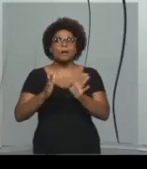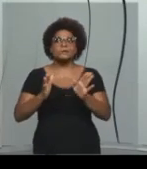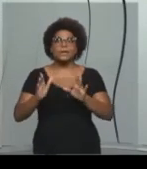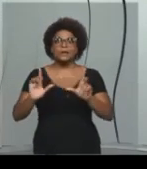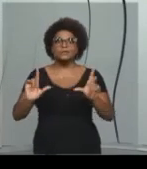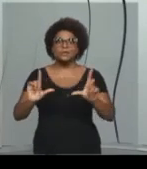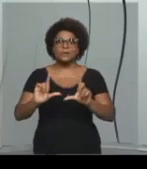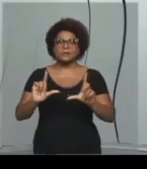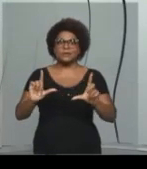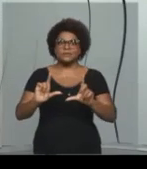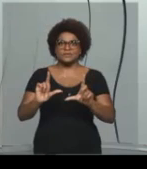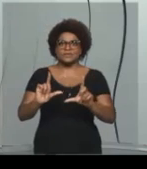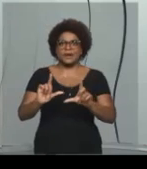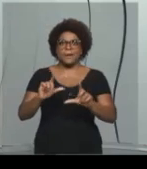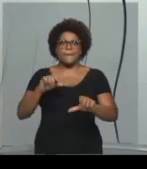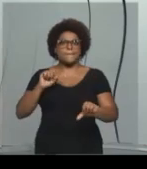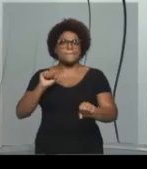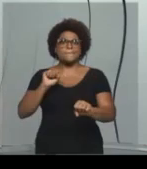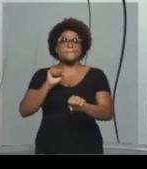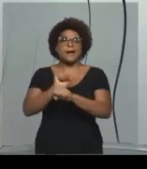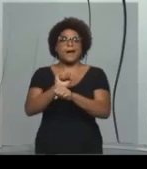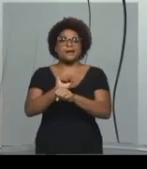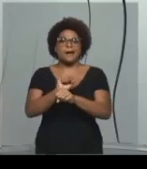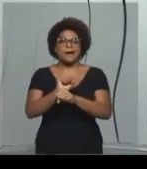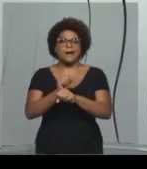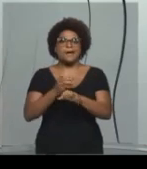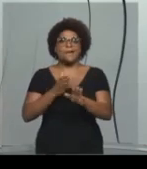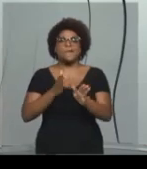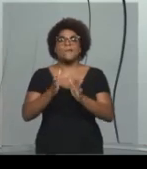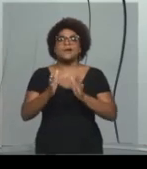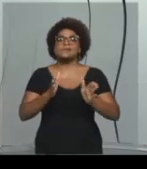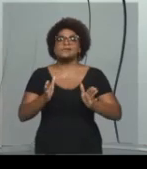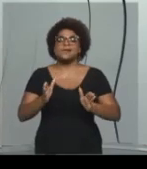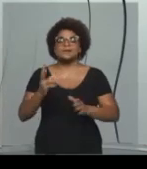Interromper o acesso à cultura